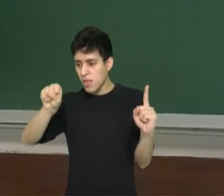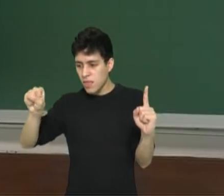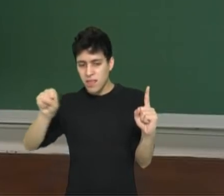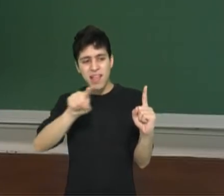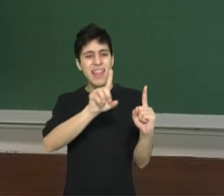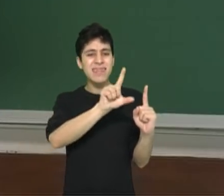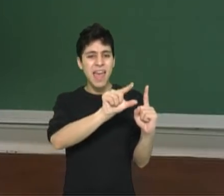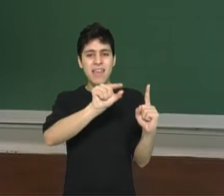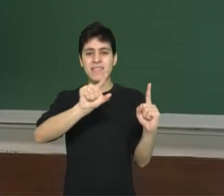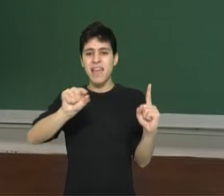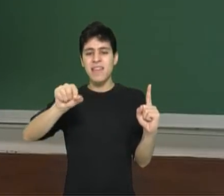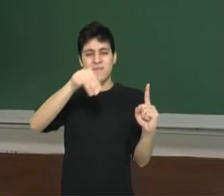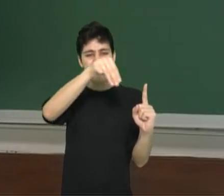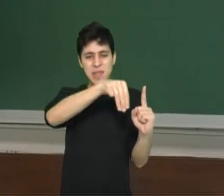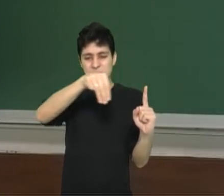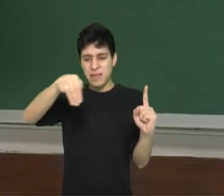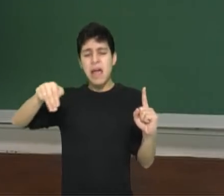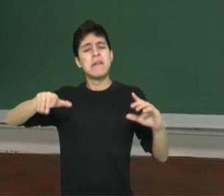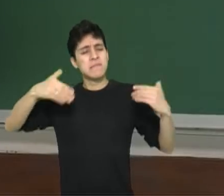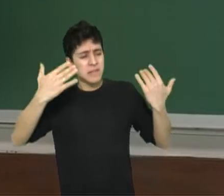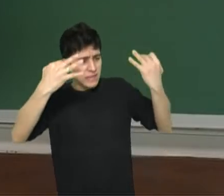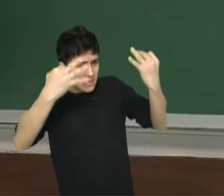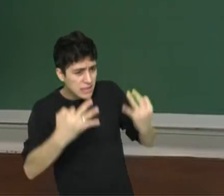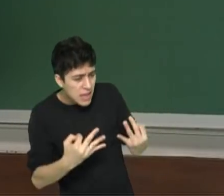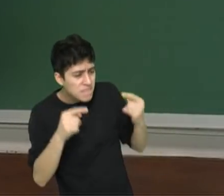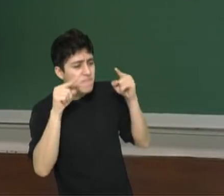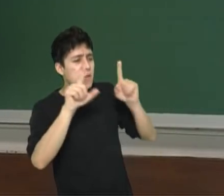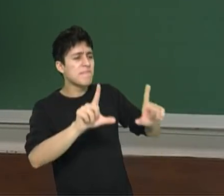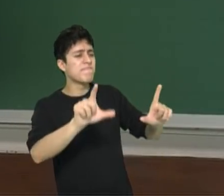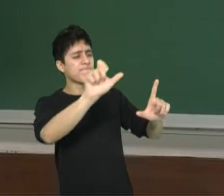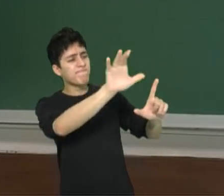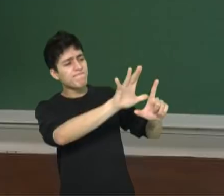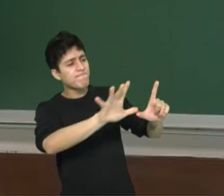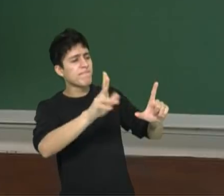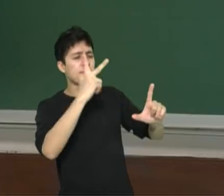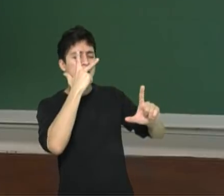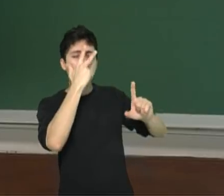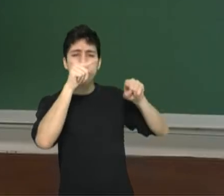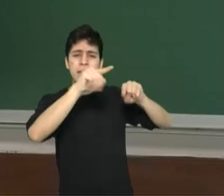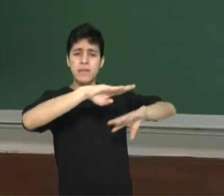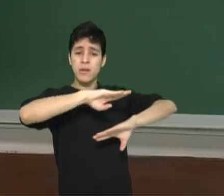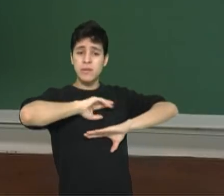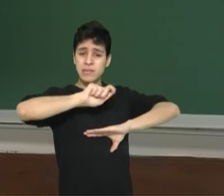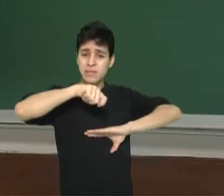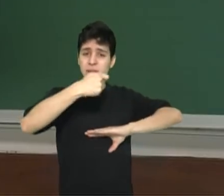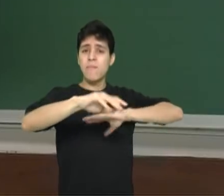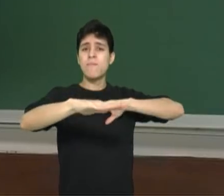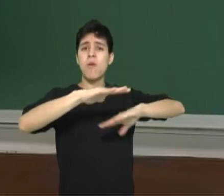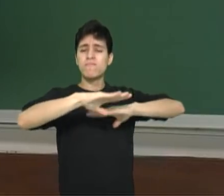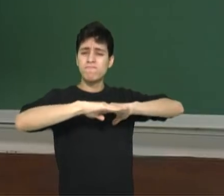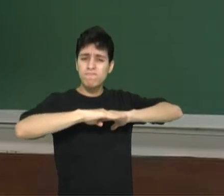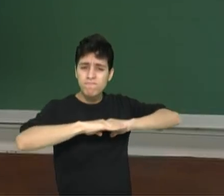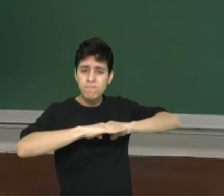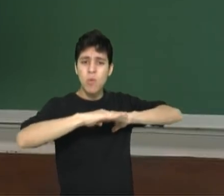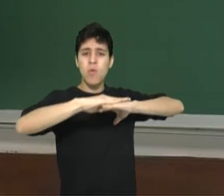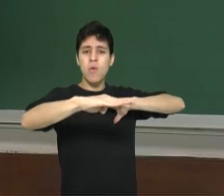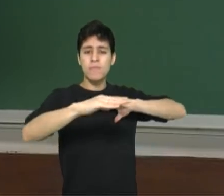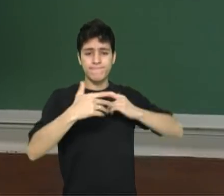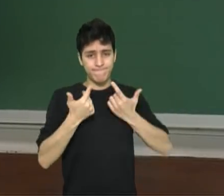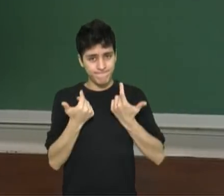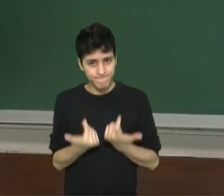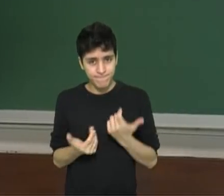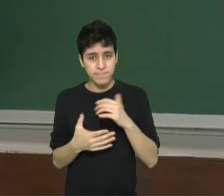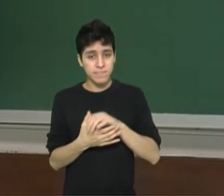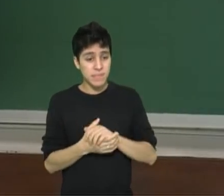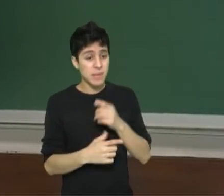10 metros. Portanto, sim, podemos caracterizar esta situação como movimento uniforme,